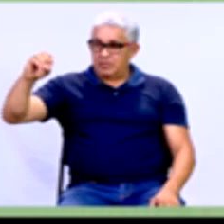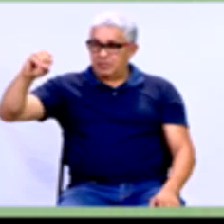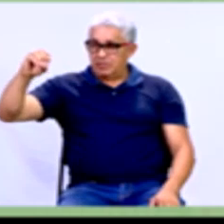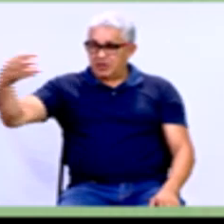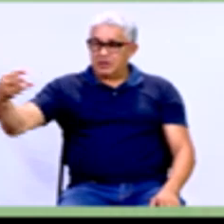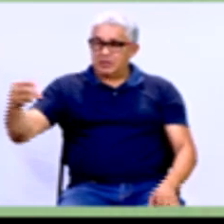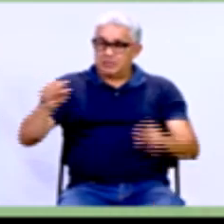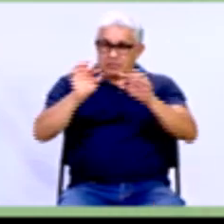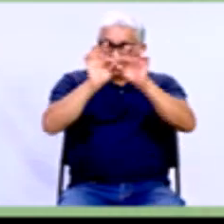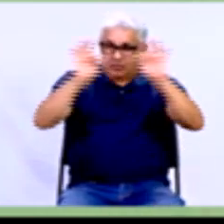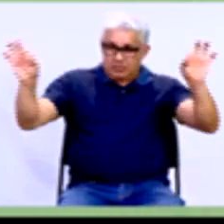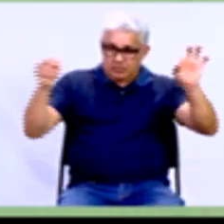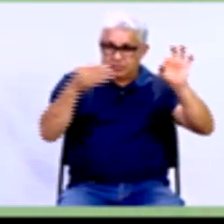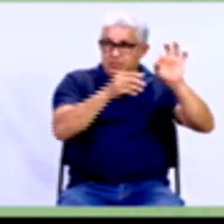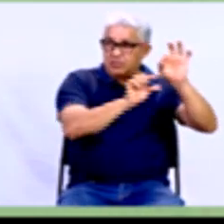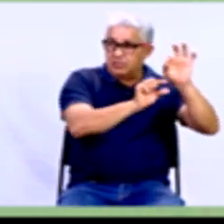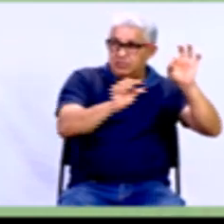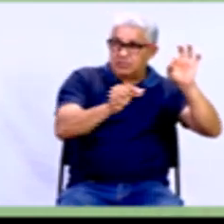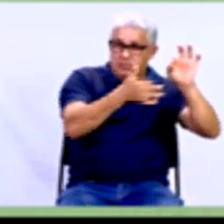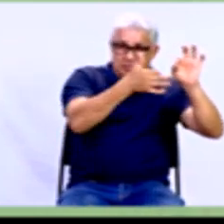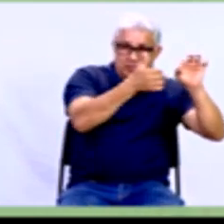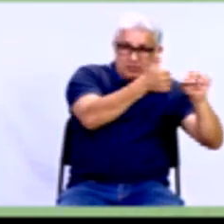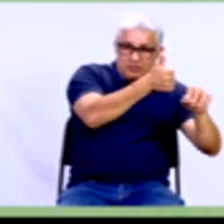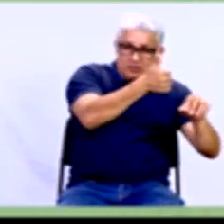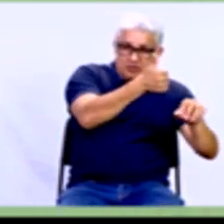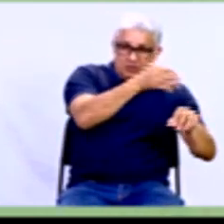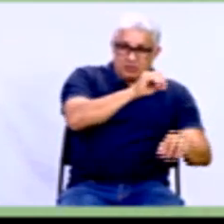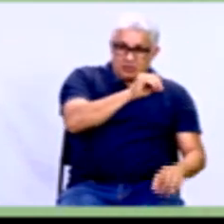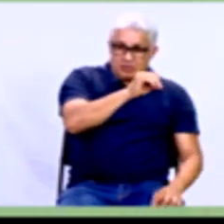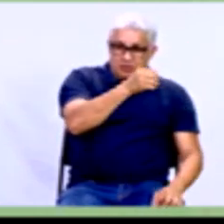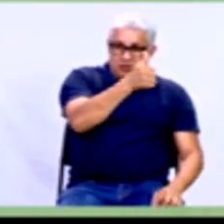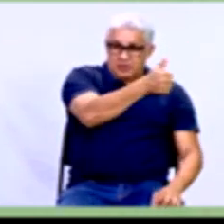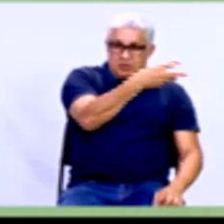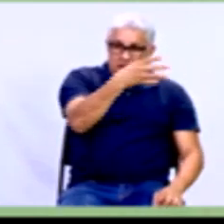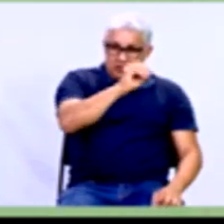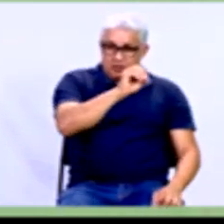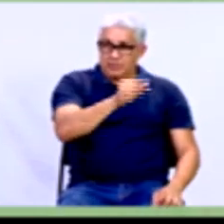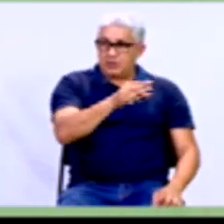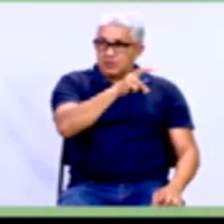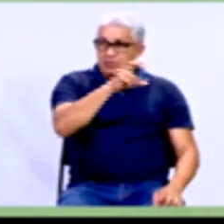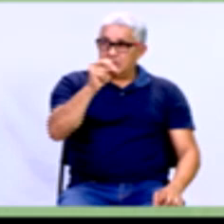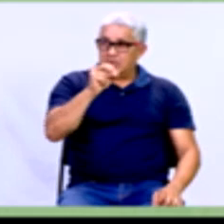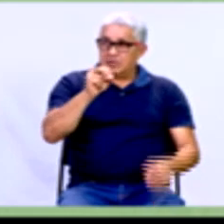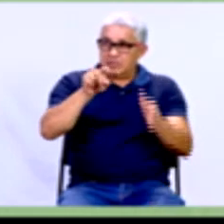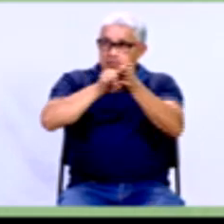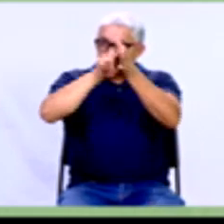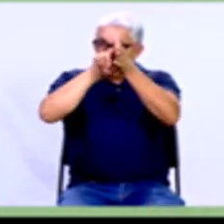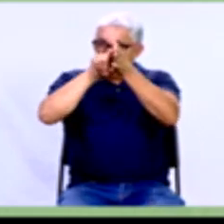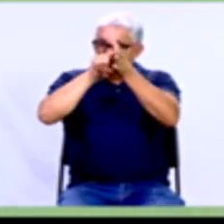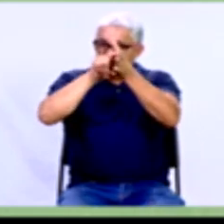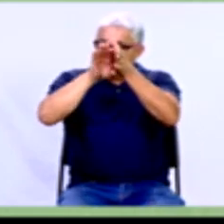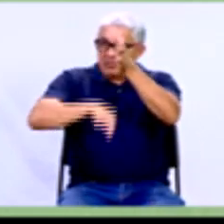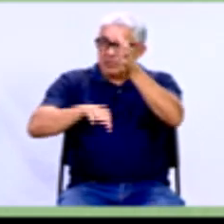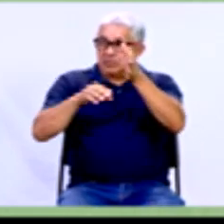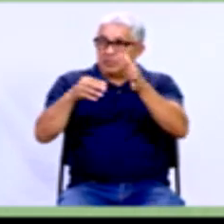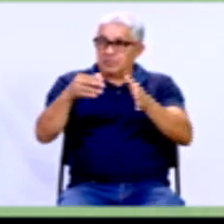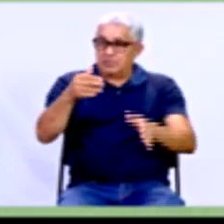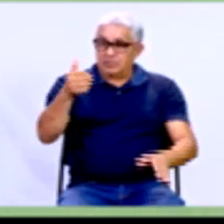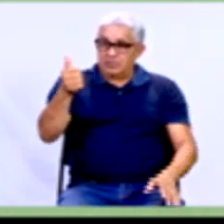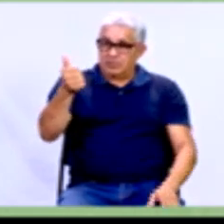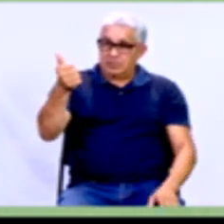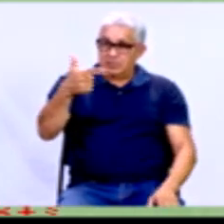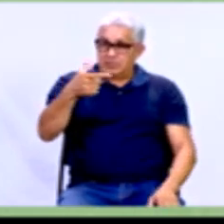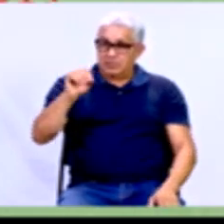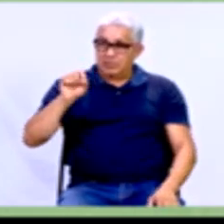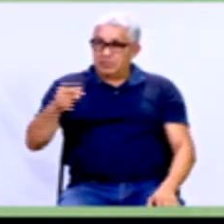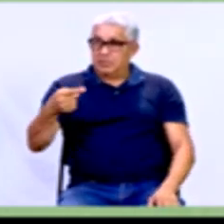que é 130.050, menos os 120.409. Resolvendo isso aqui, M é igual